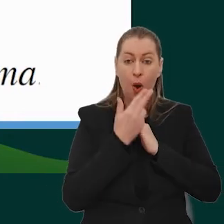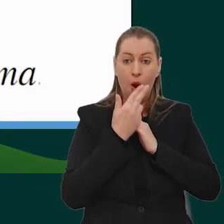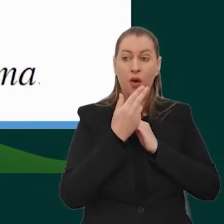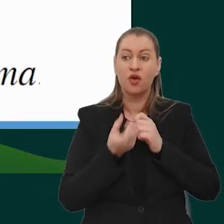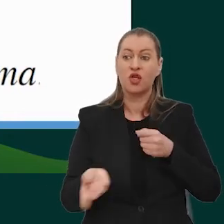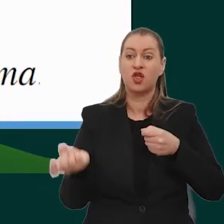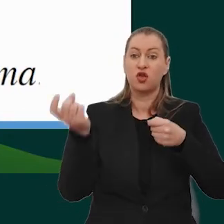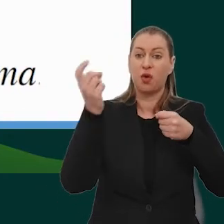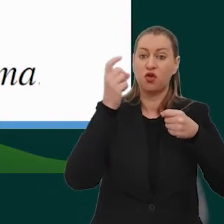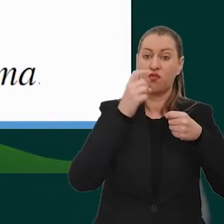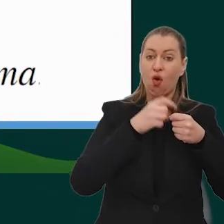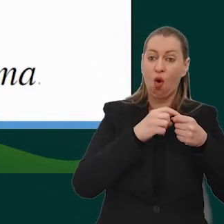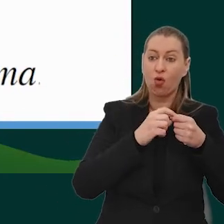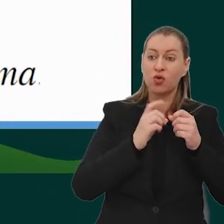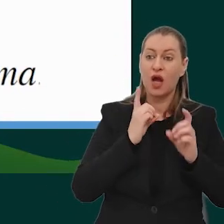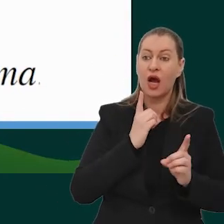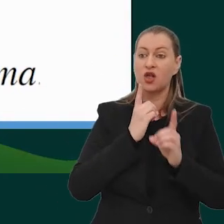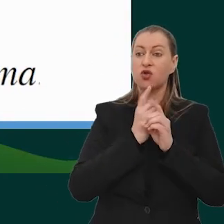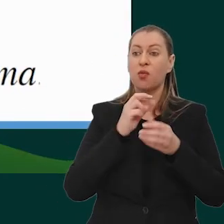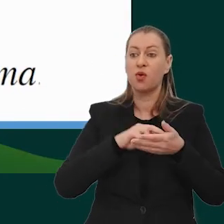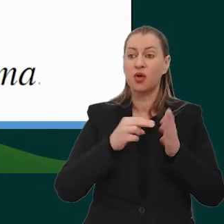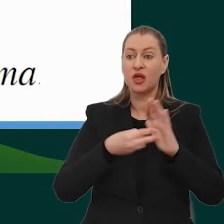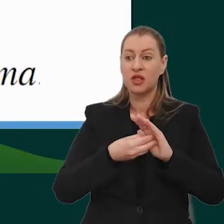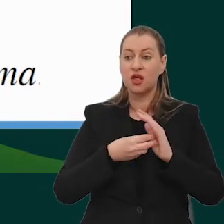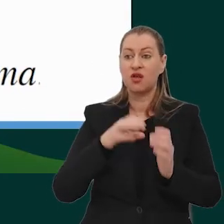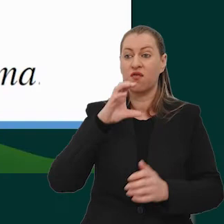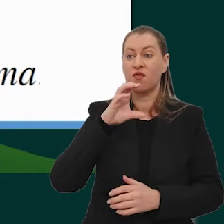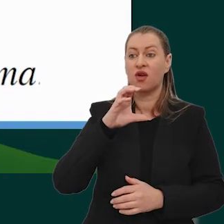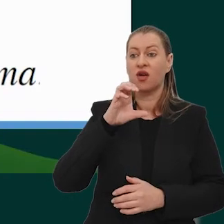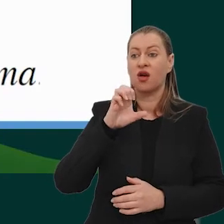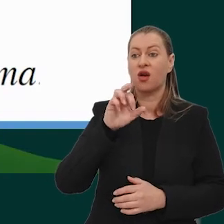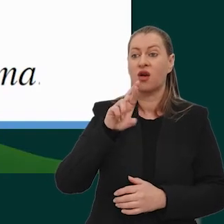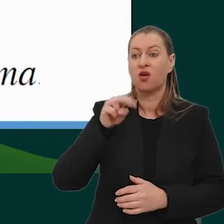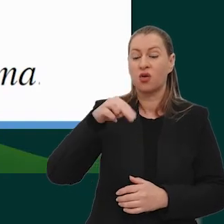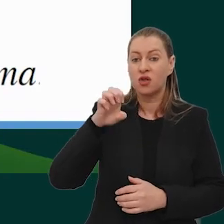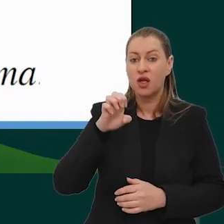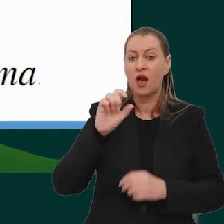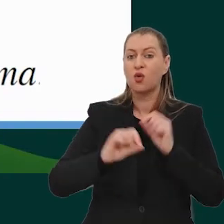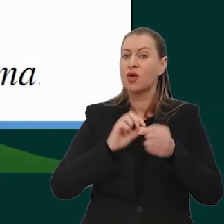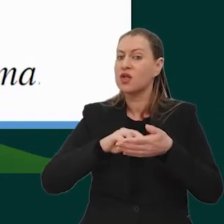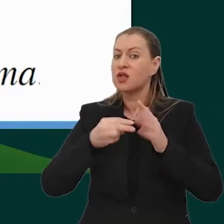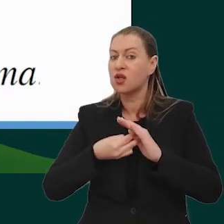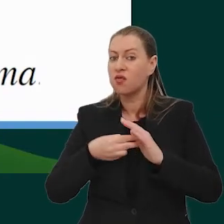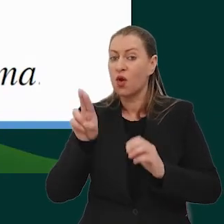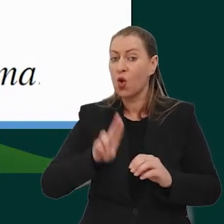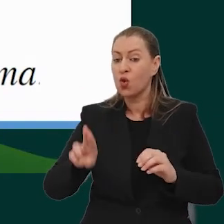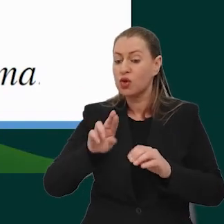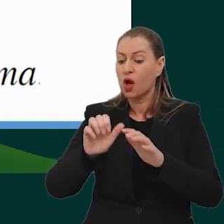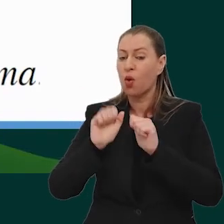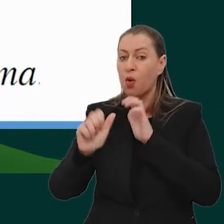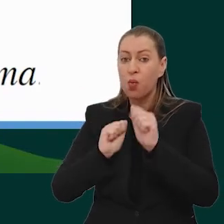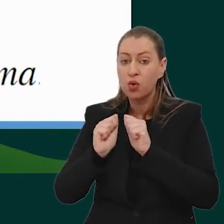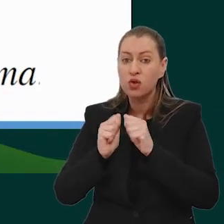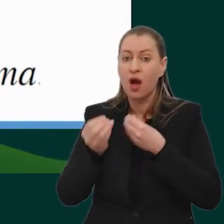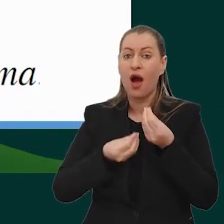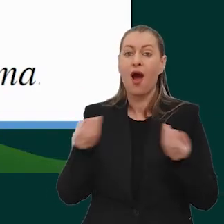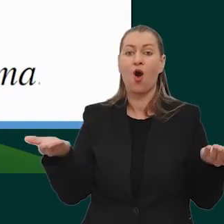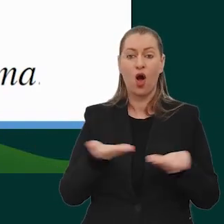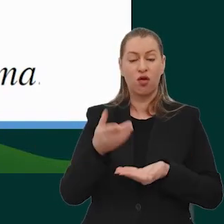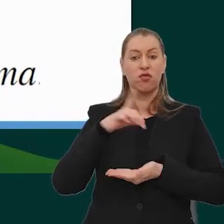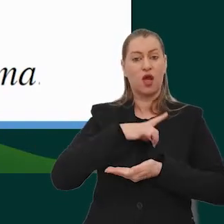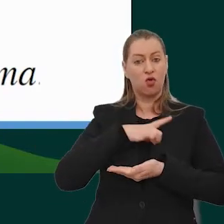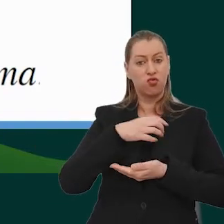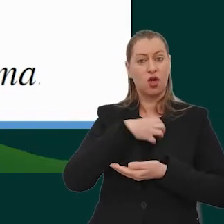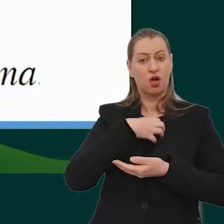cerne, descobrir o que o cerne significa e utilizar esse cerne como mecanismo de busca. Bom, agora eu tenho uma forma